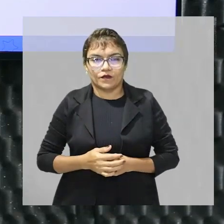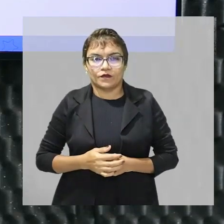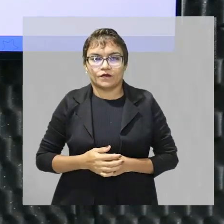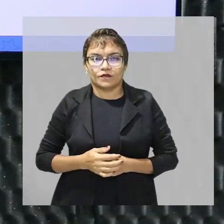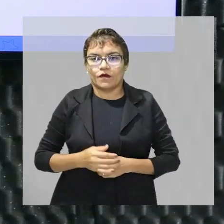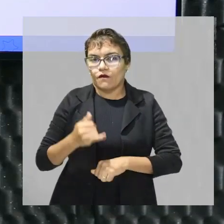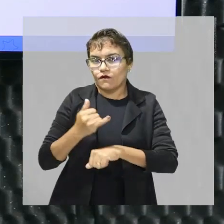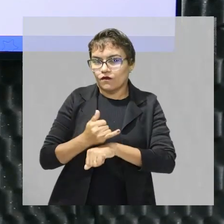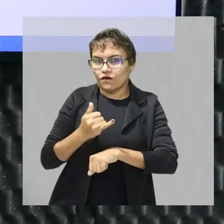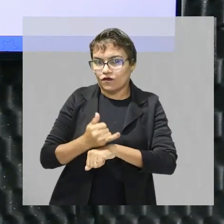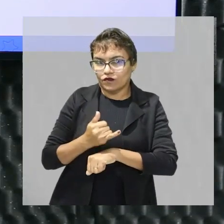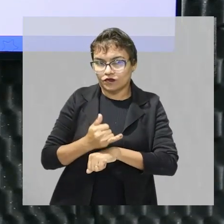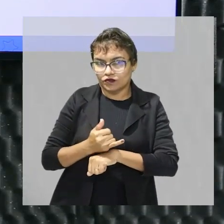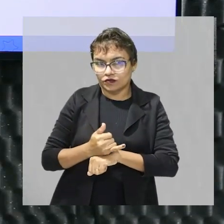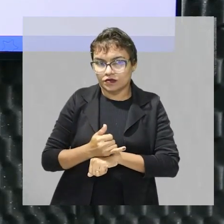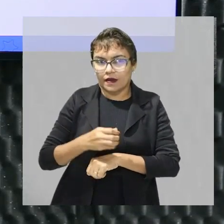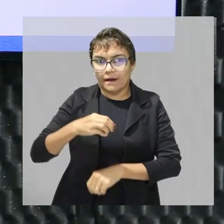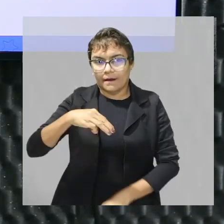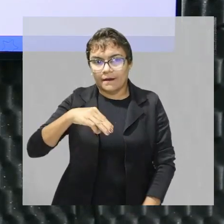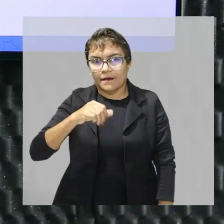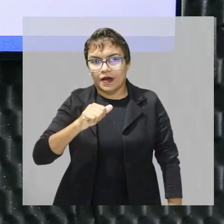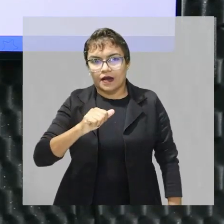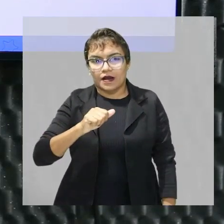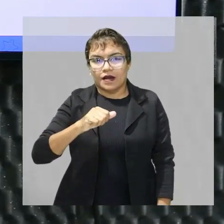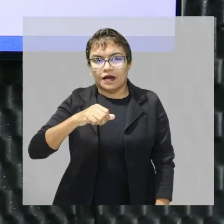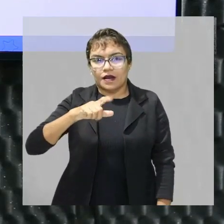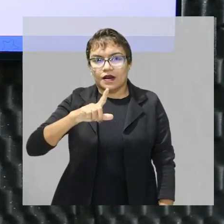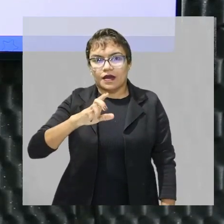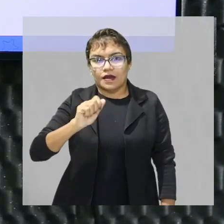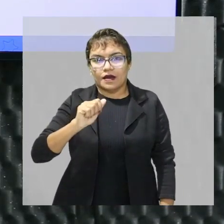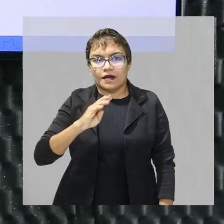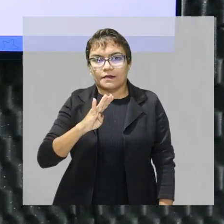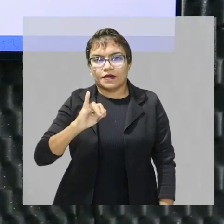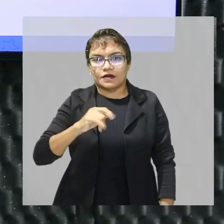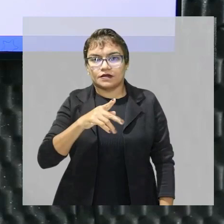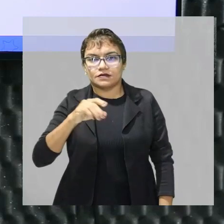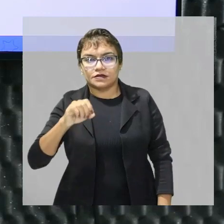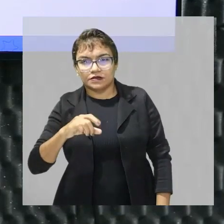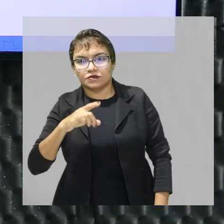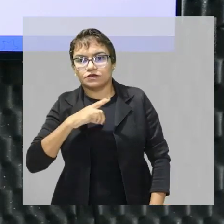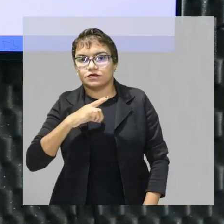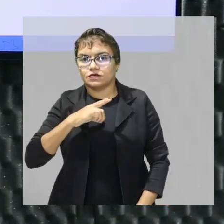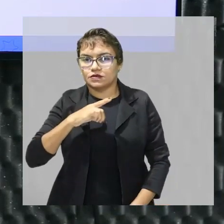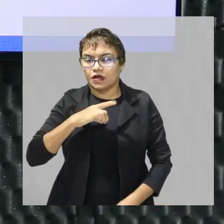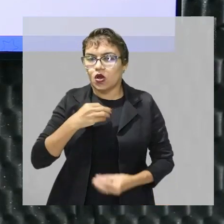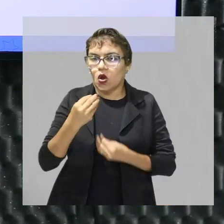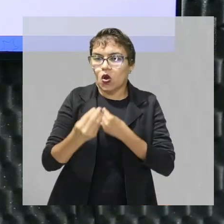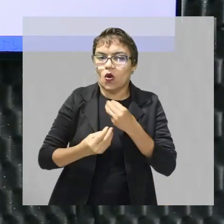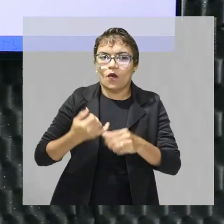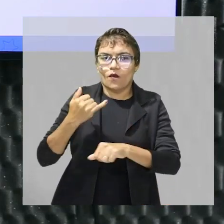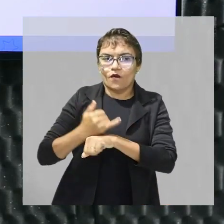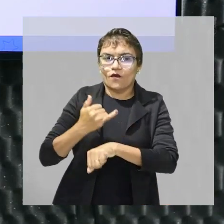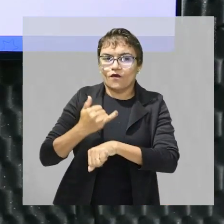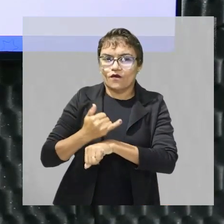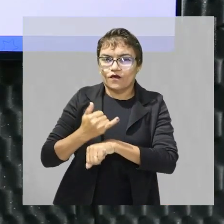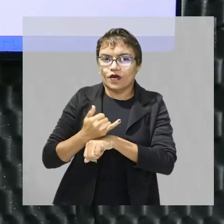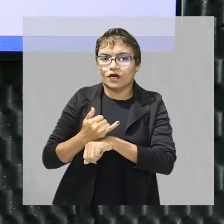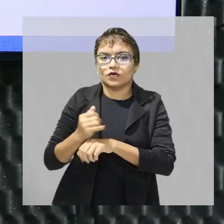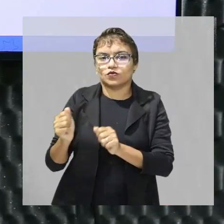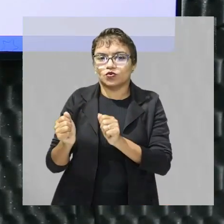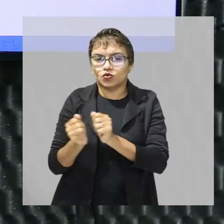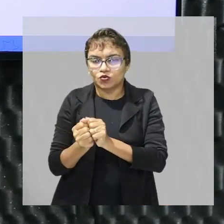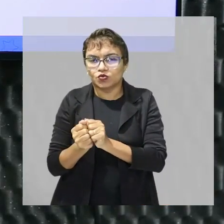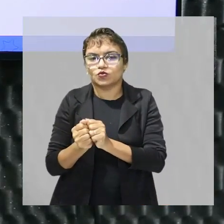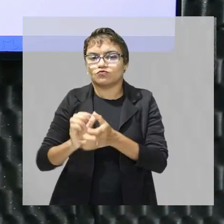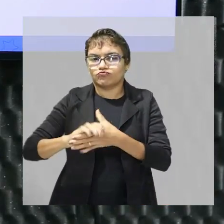em princípio, um tratamento térmico ao qual se submetem ferros fundidos com carbono e